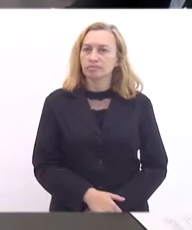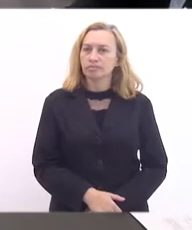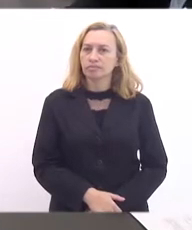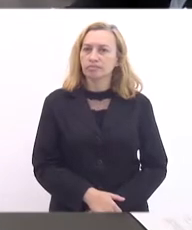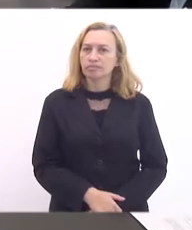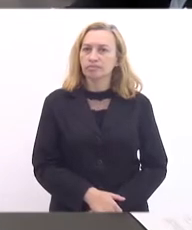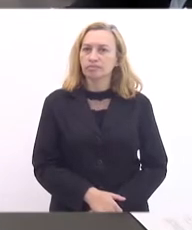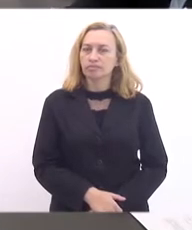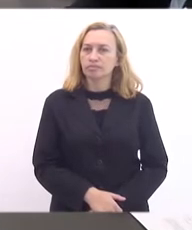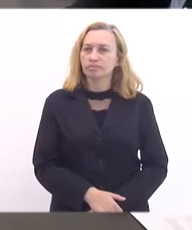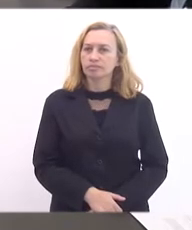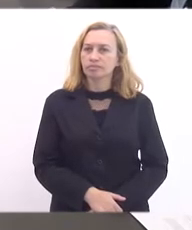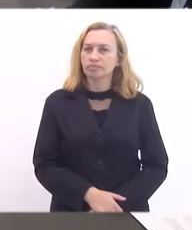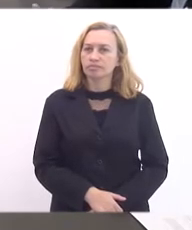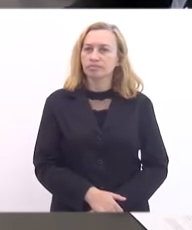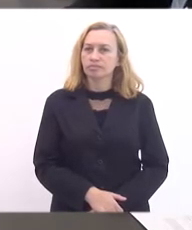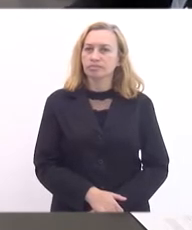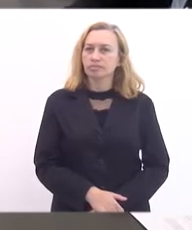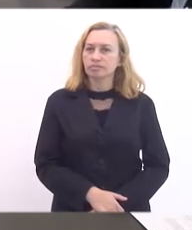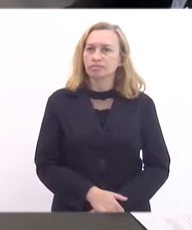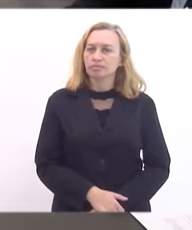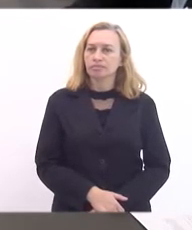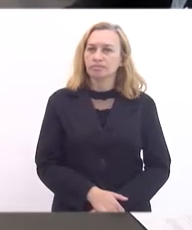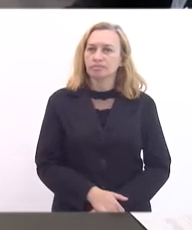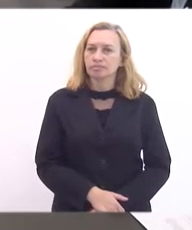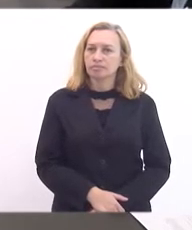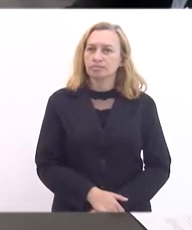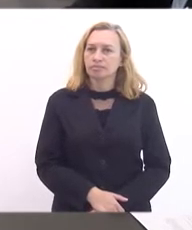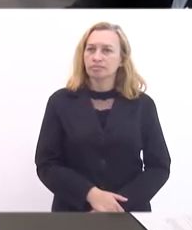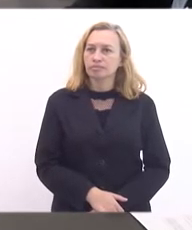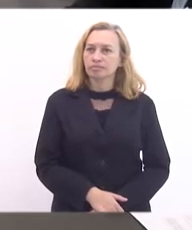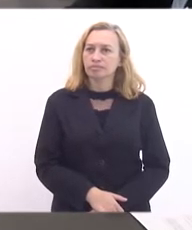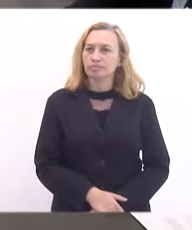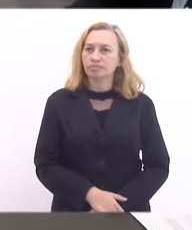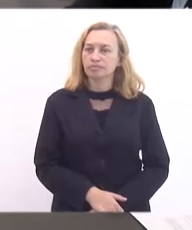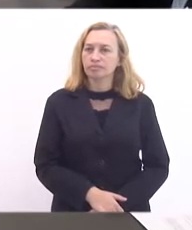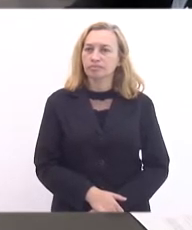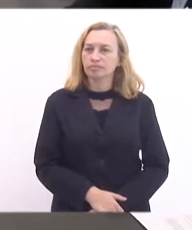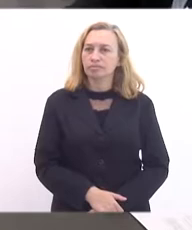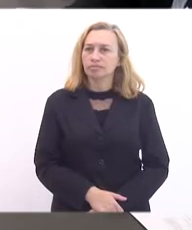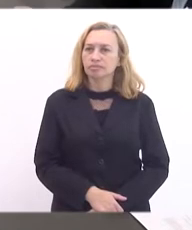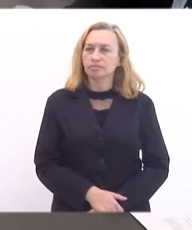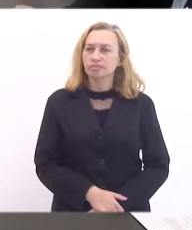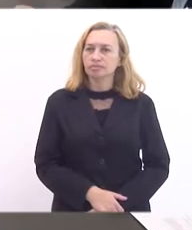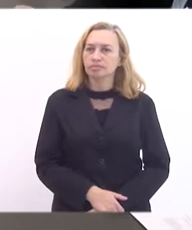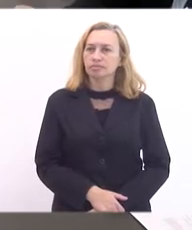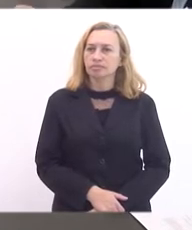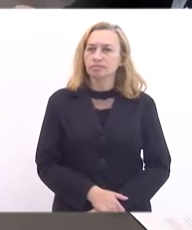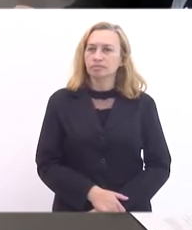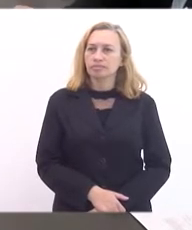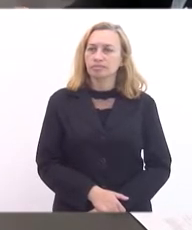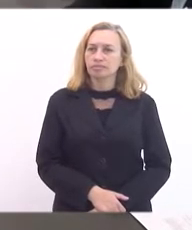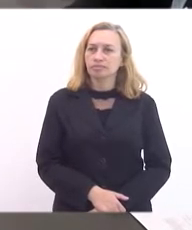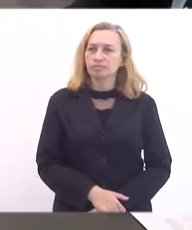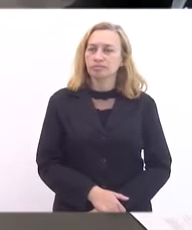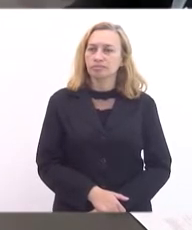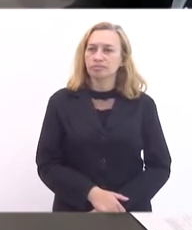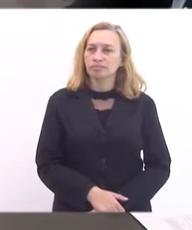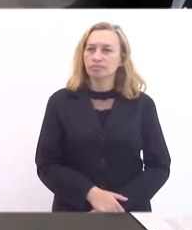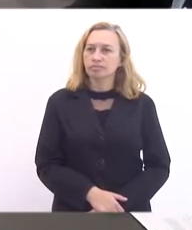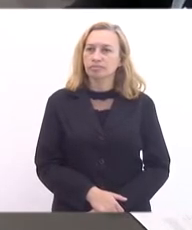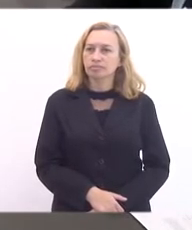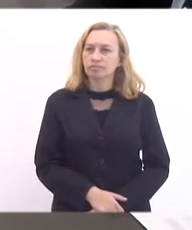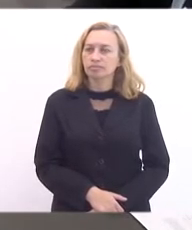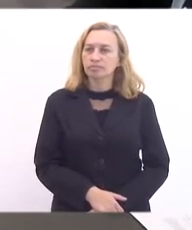um pouco E aí o filme pornô